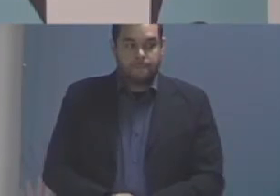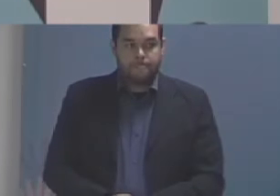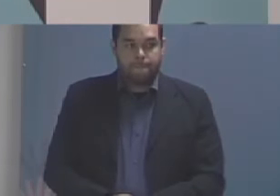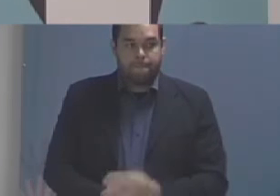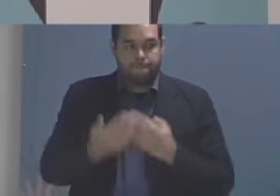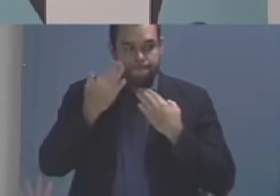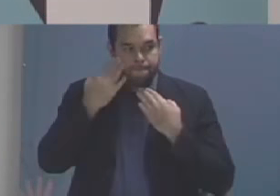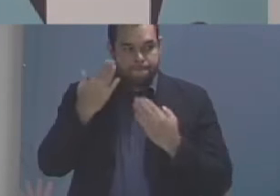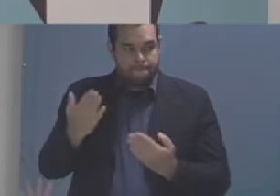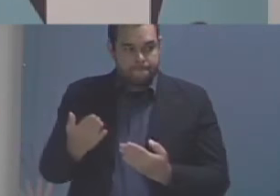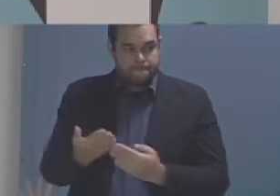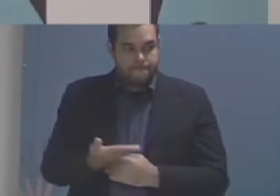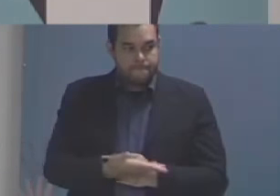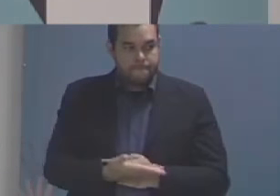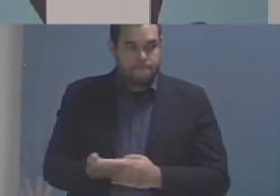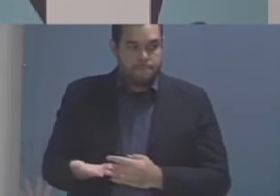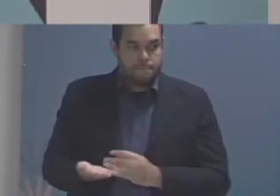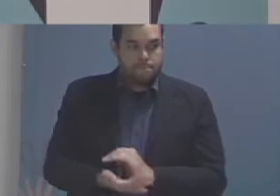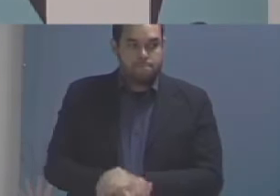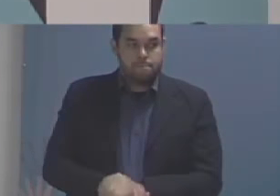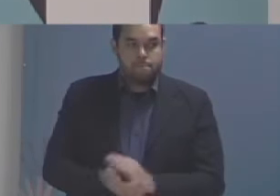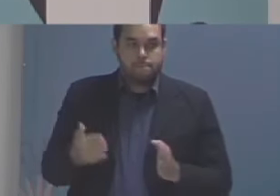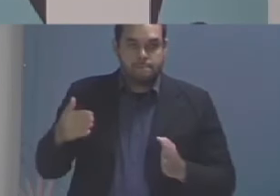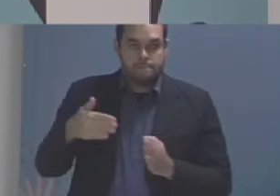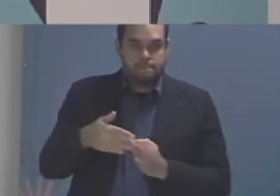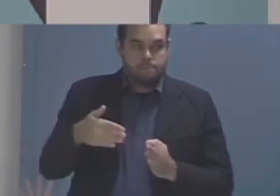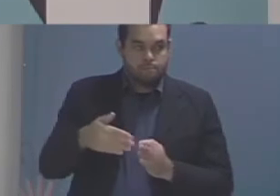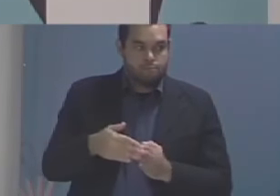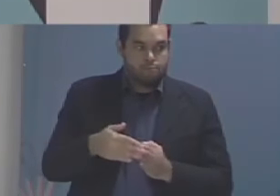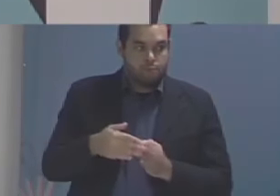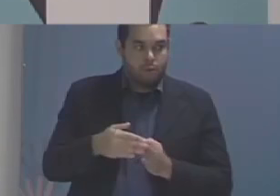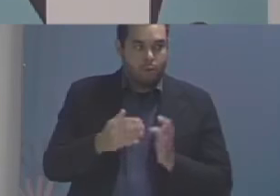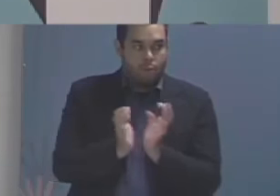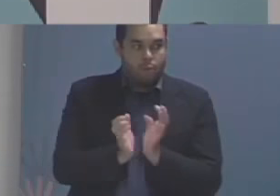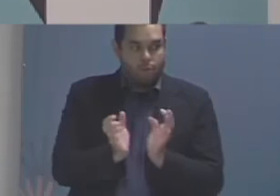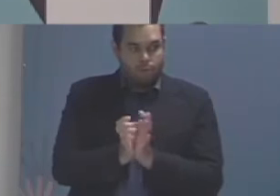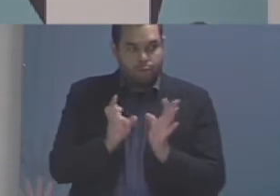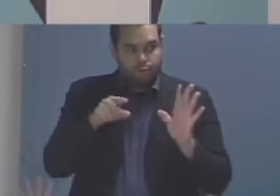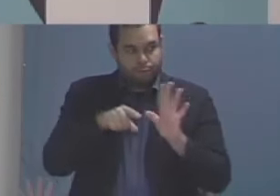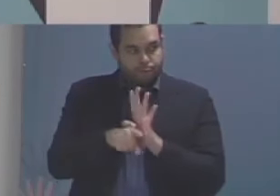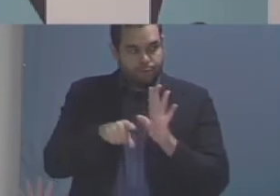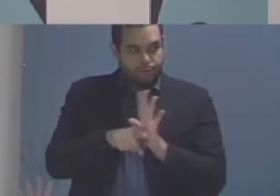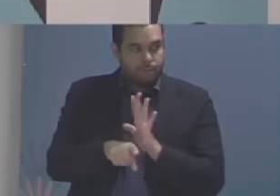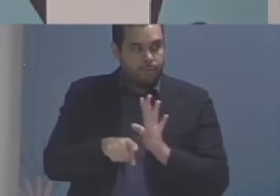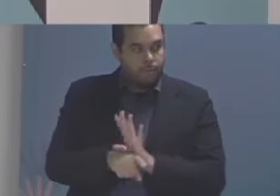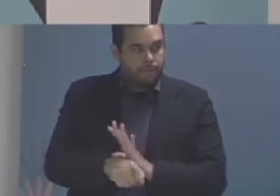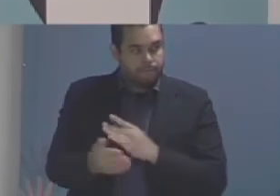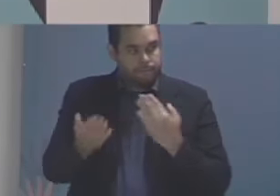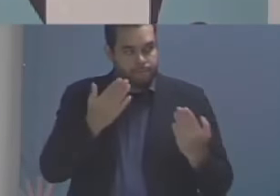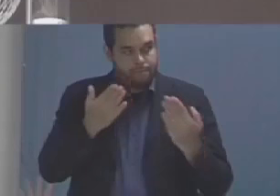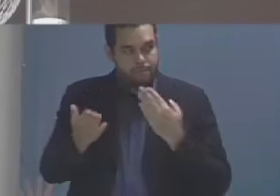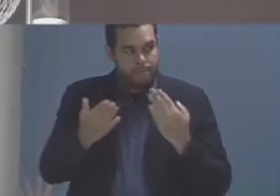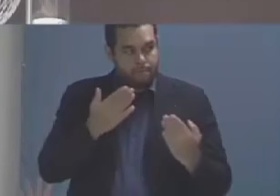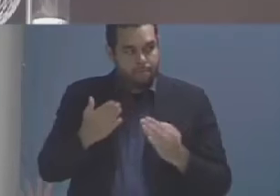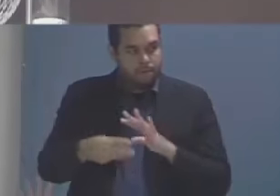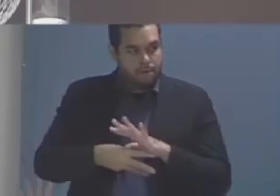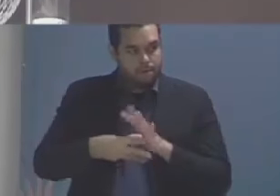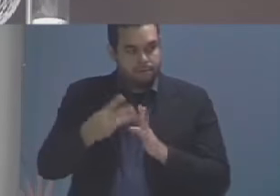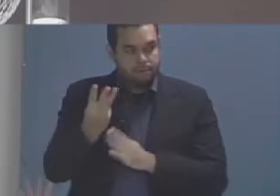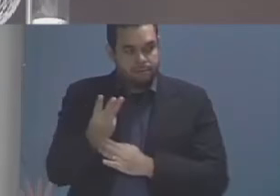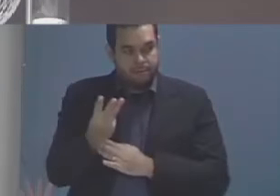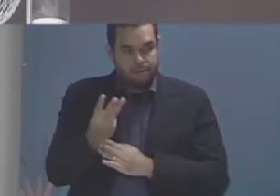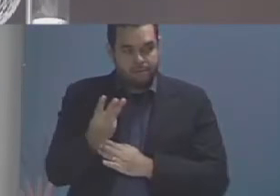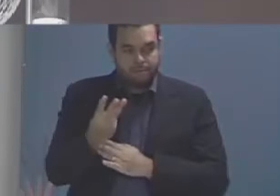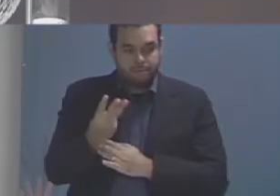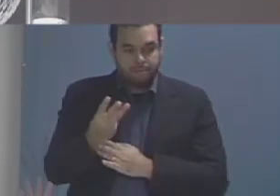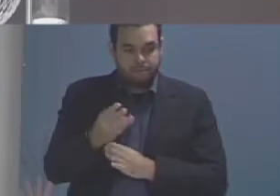Obrigado, candidato. Agora sim, vamos ao último, né, bloco de perguntas dos psicólogos para as três chapas presentes